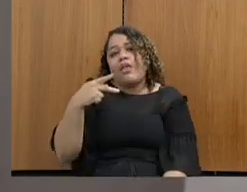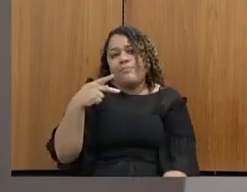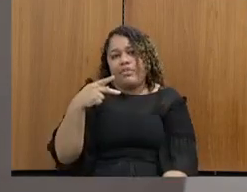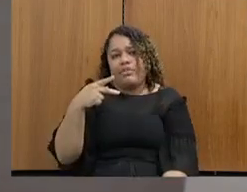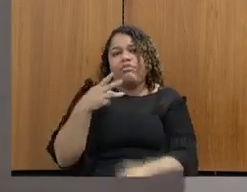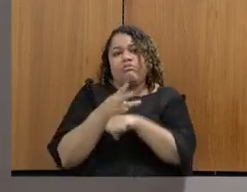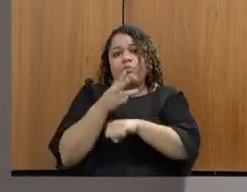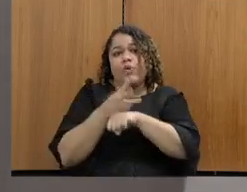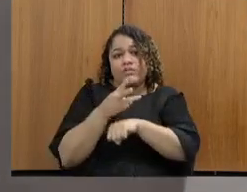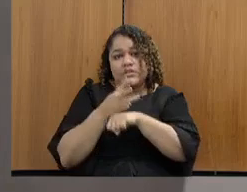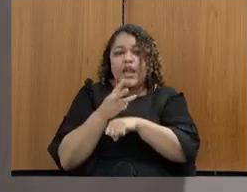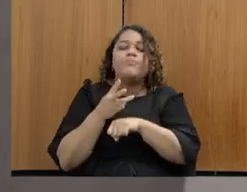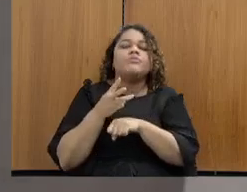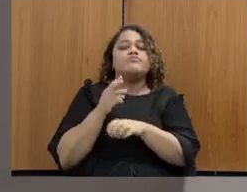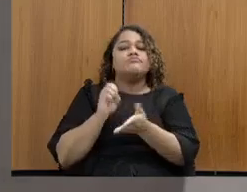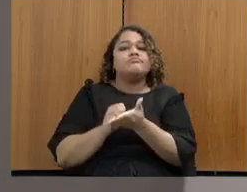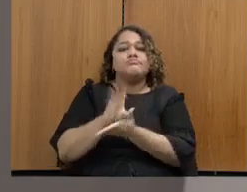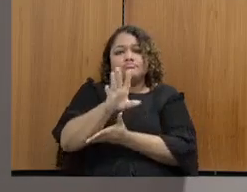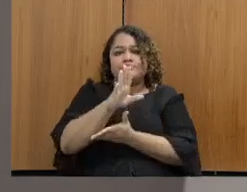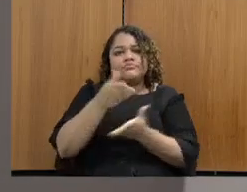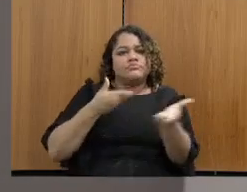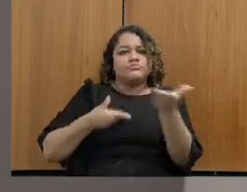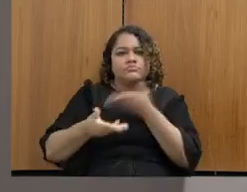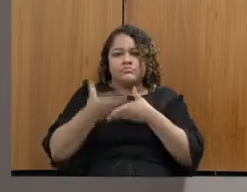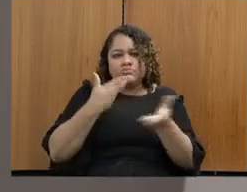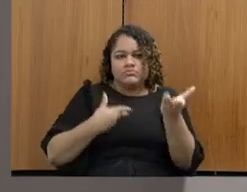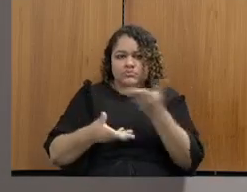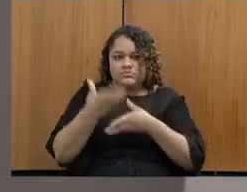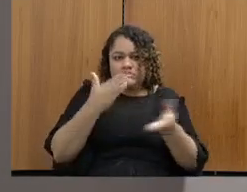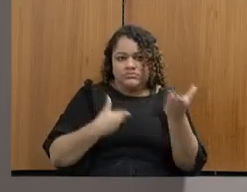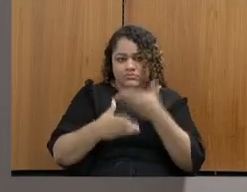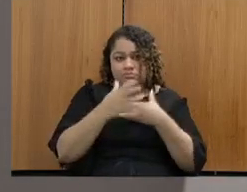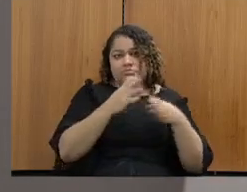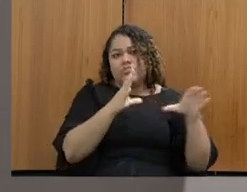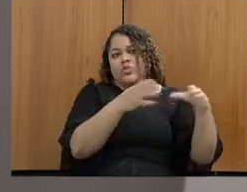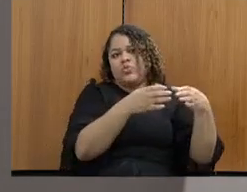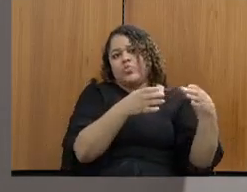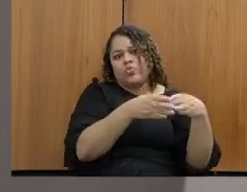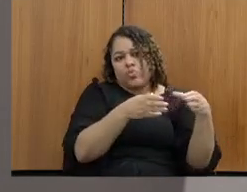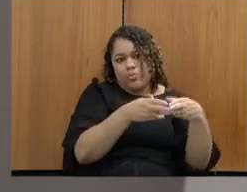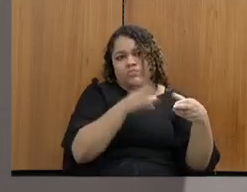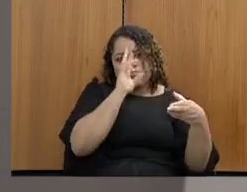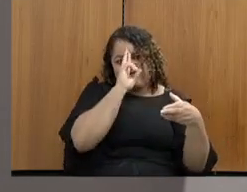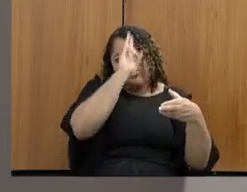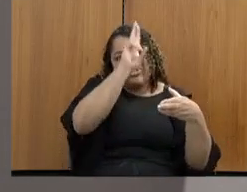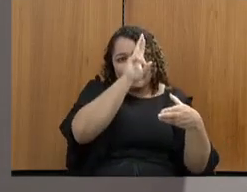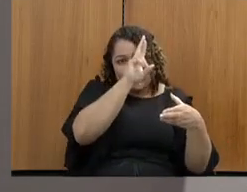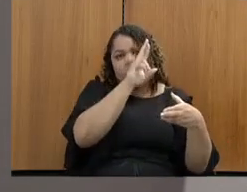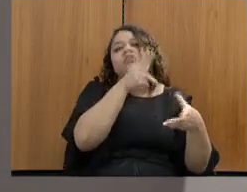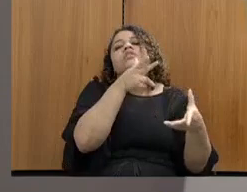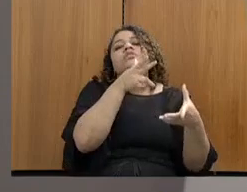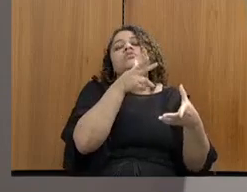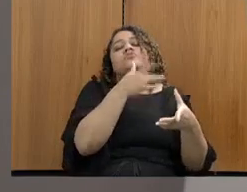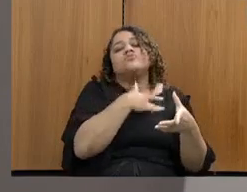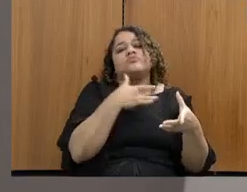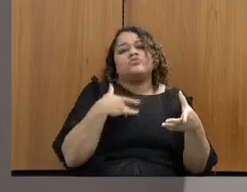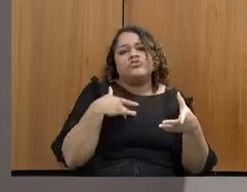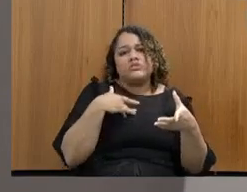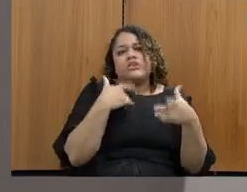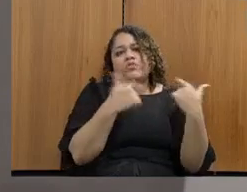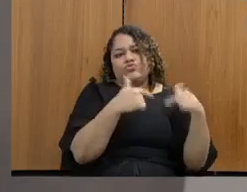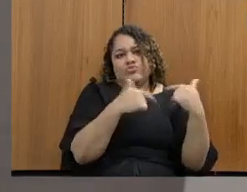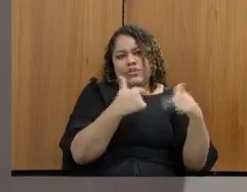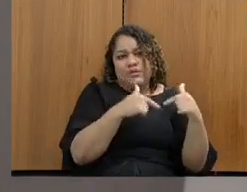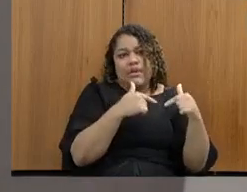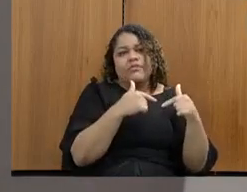é para que haja essa interação pela nossa equipe da Diretoria de saúde ocupacional e especificamente o setor de Psicologia